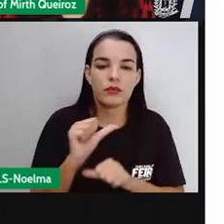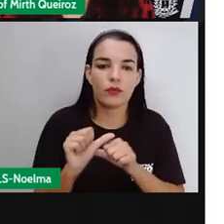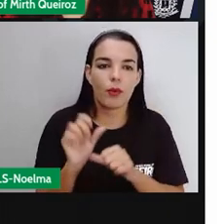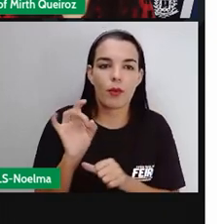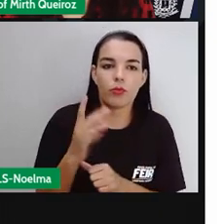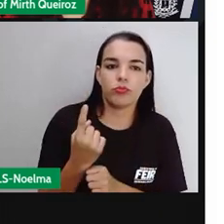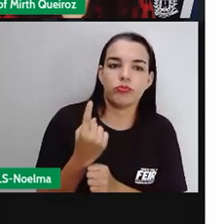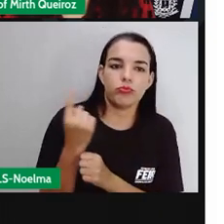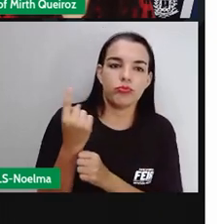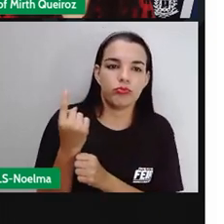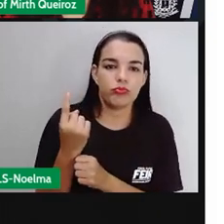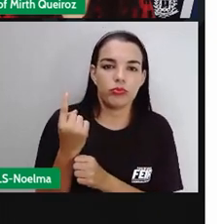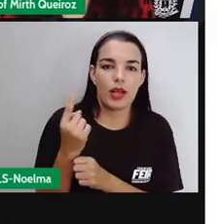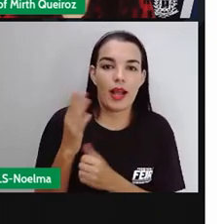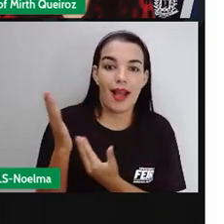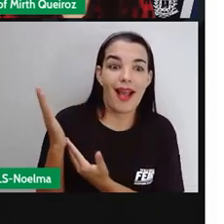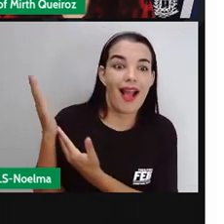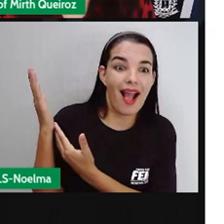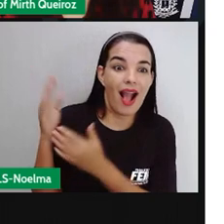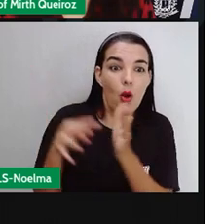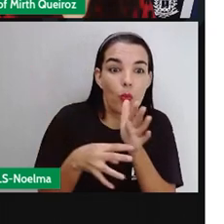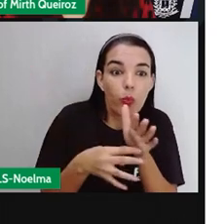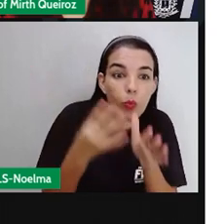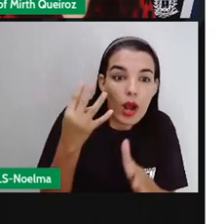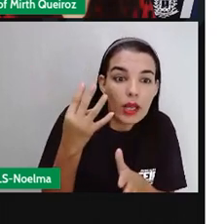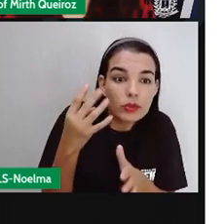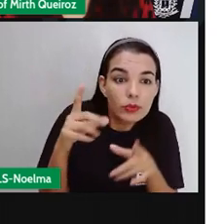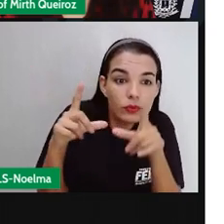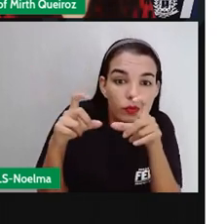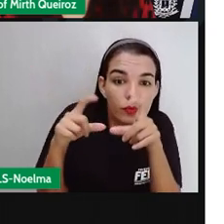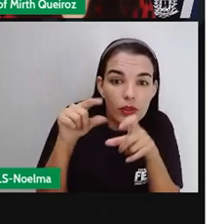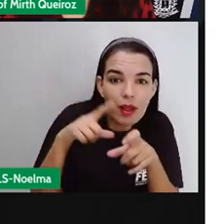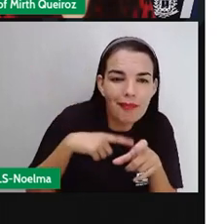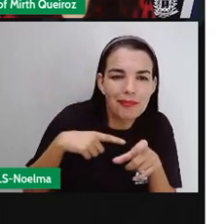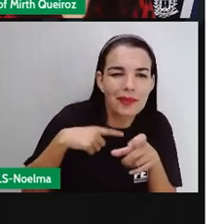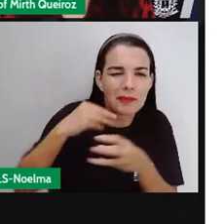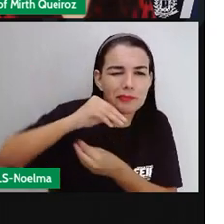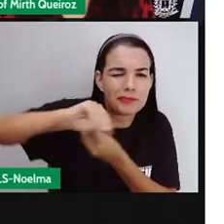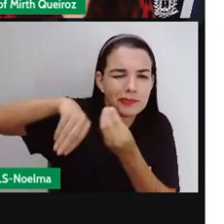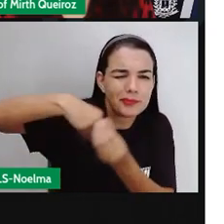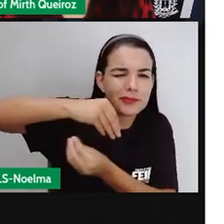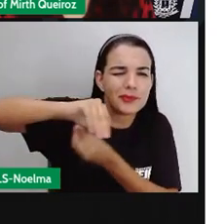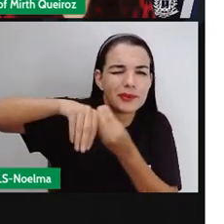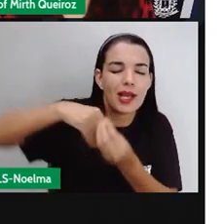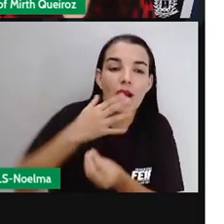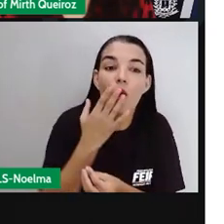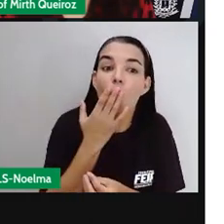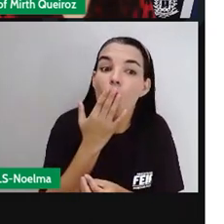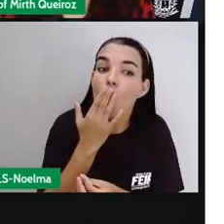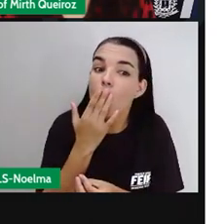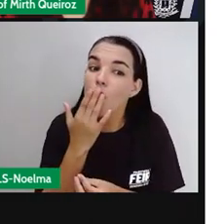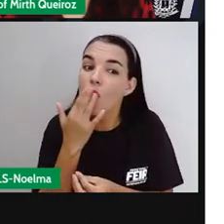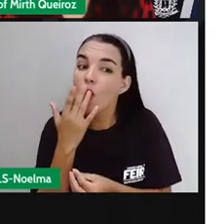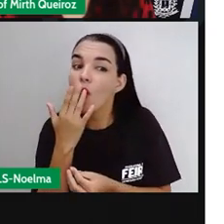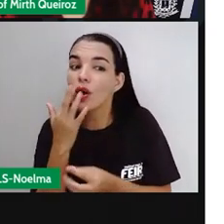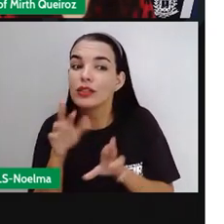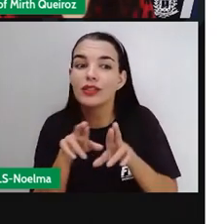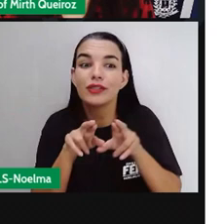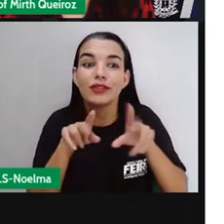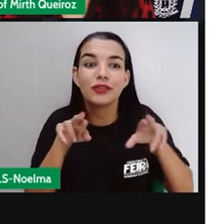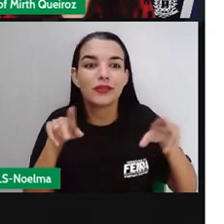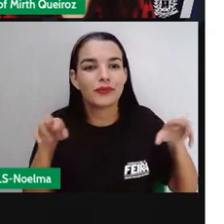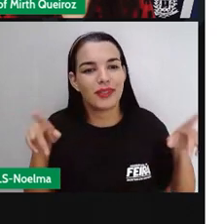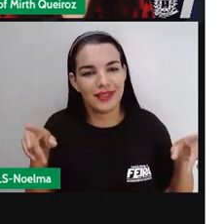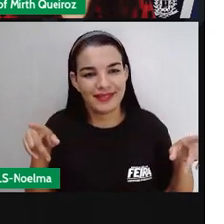única. Já a bebida 4 tem várias fases aqui, é um tipo de mistura heterogênea, onde nós vamos ter